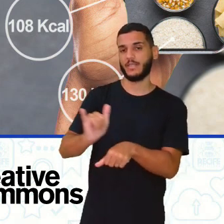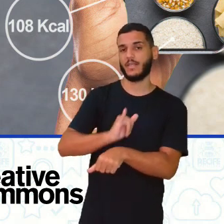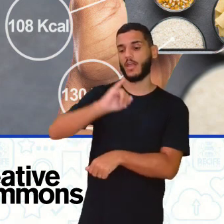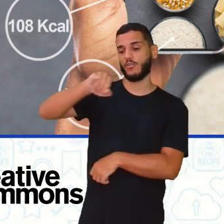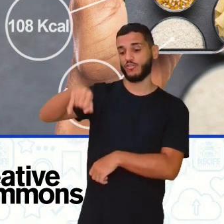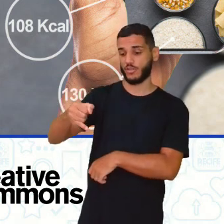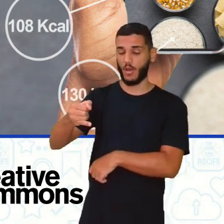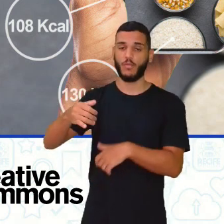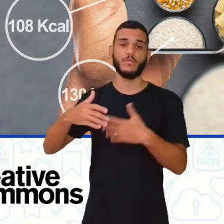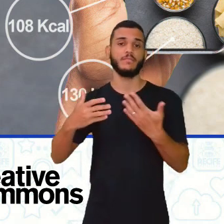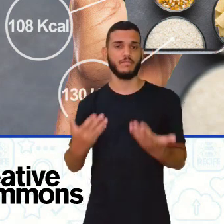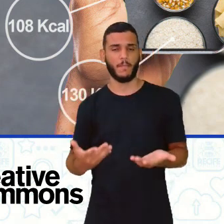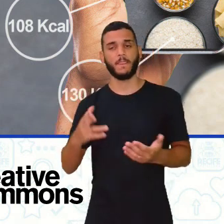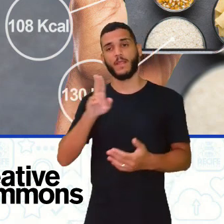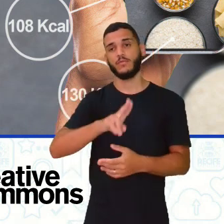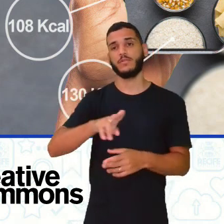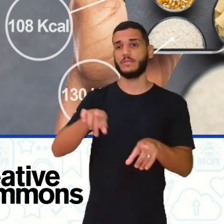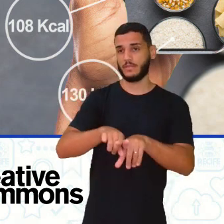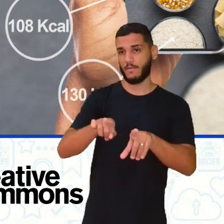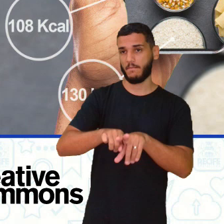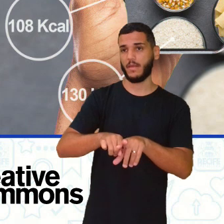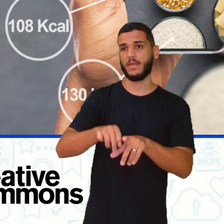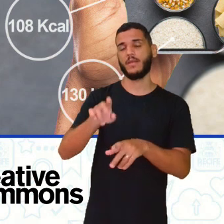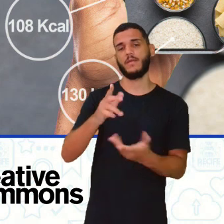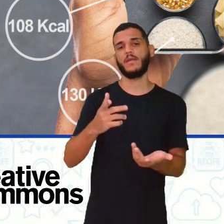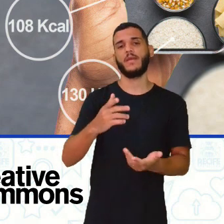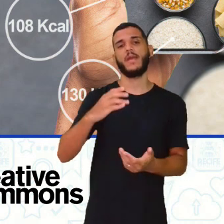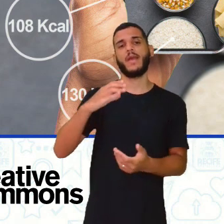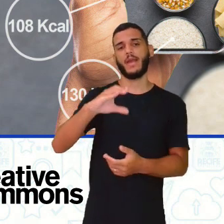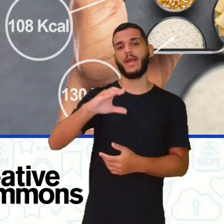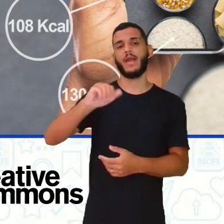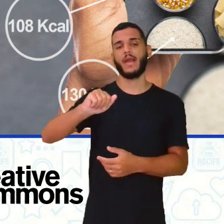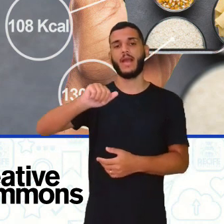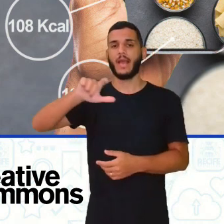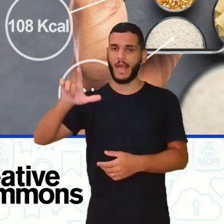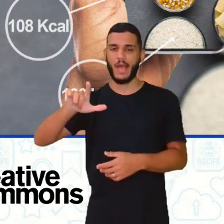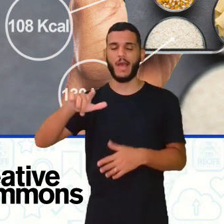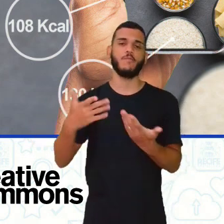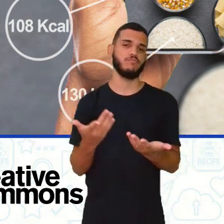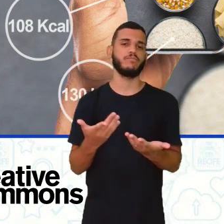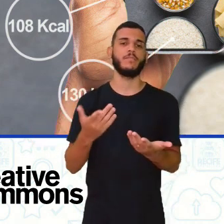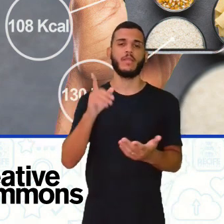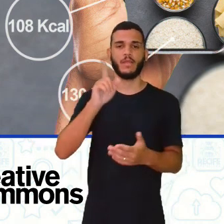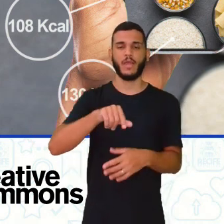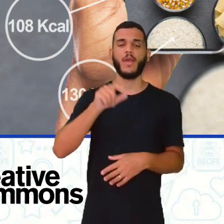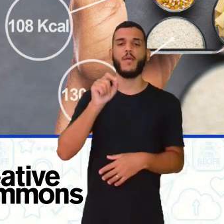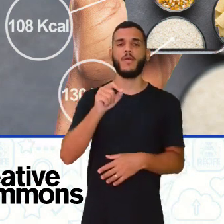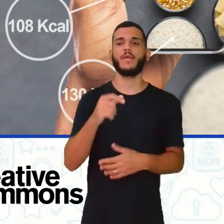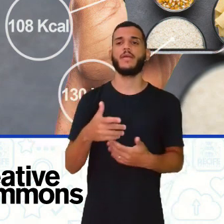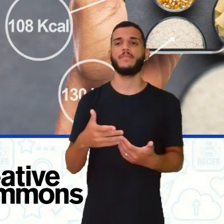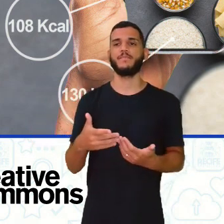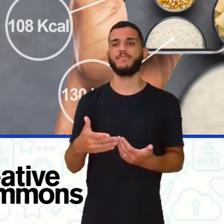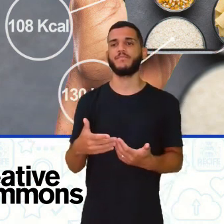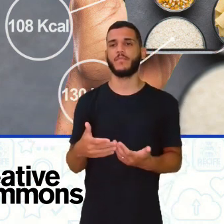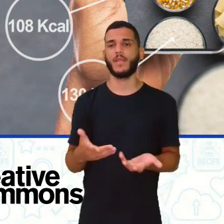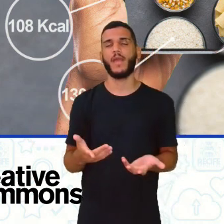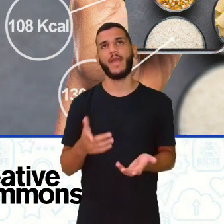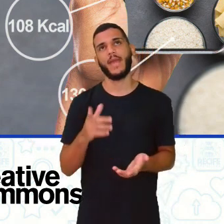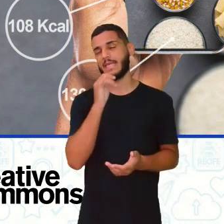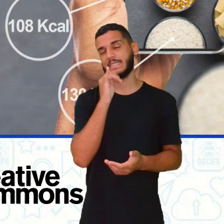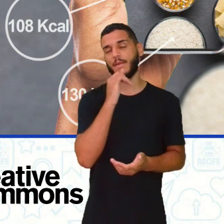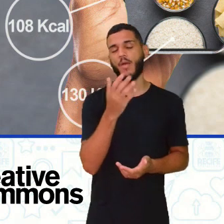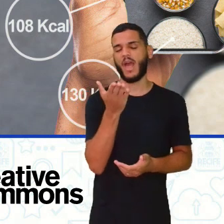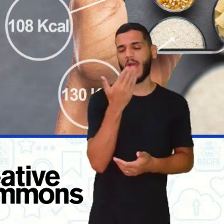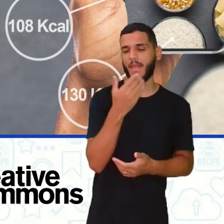J. Usa-se também a unidade chamada caloria, não é? A questão aí que a gente vê, esse alimento é muito